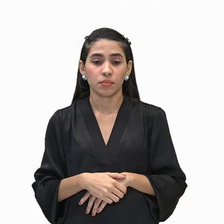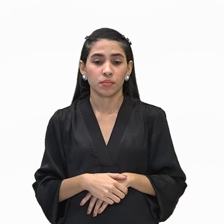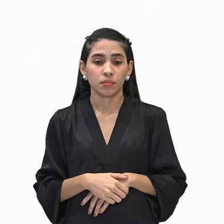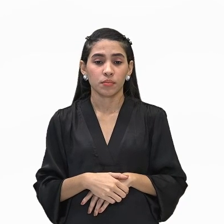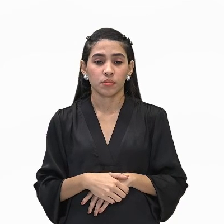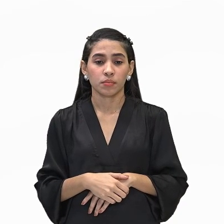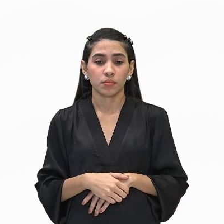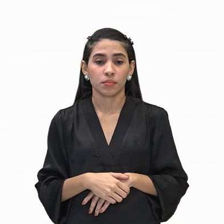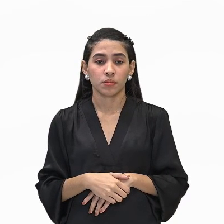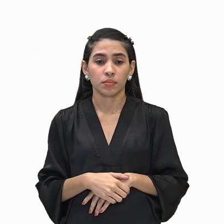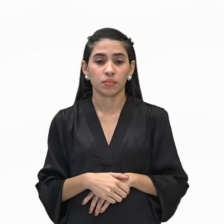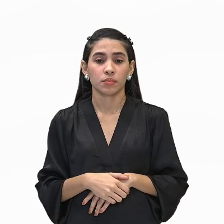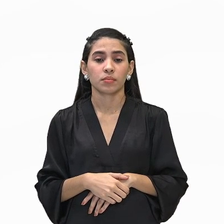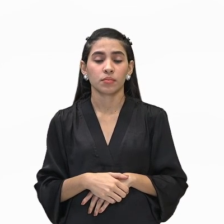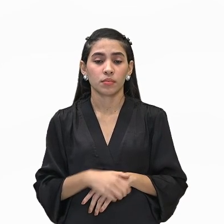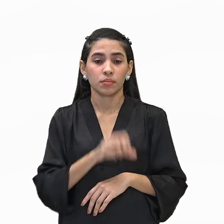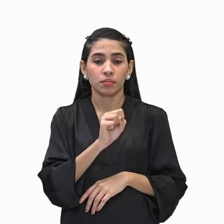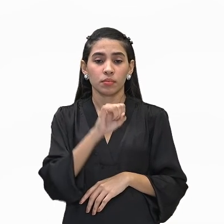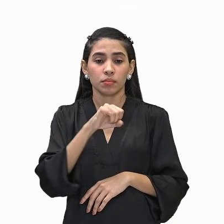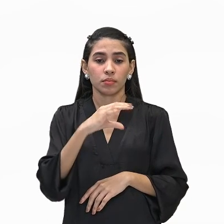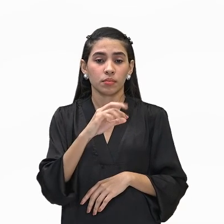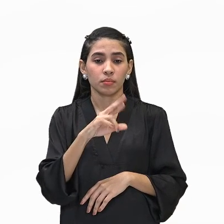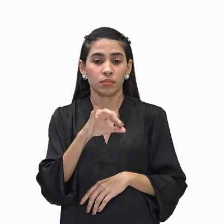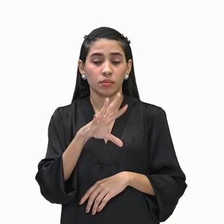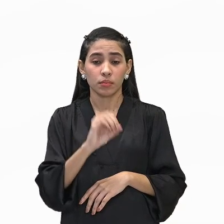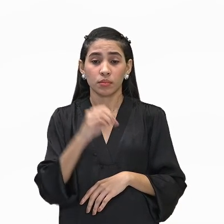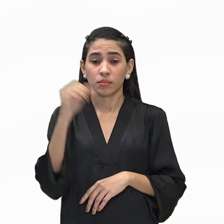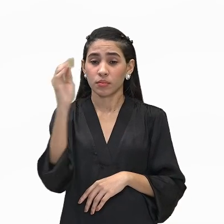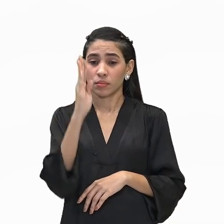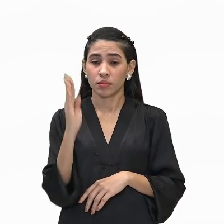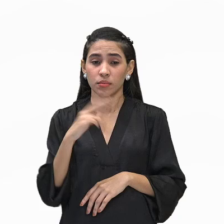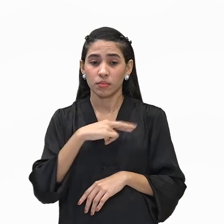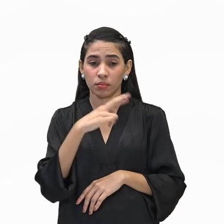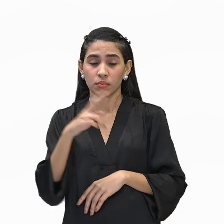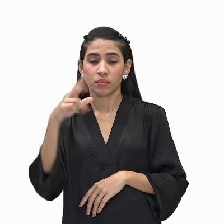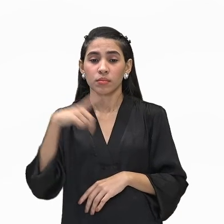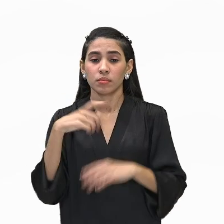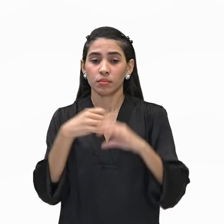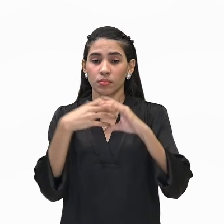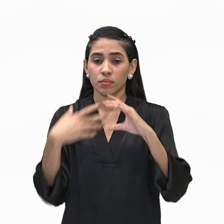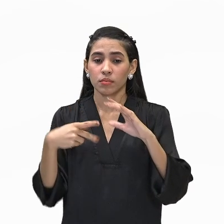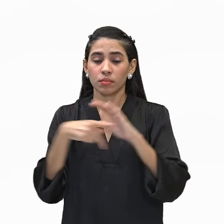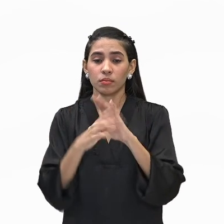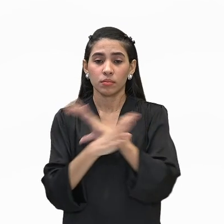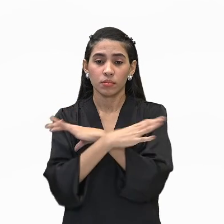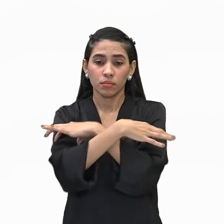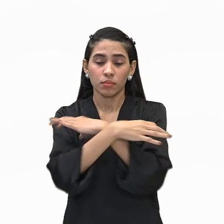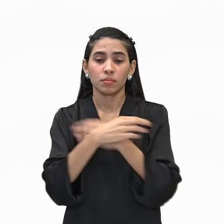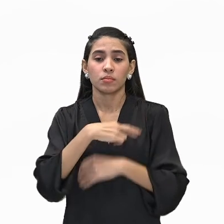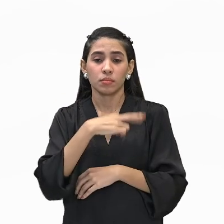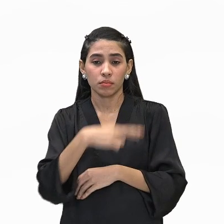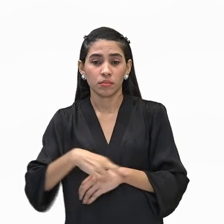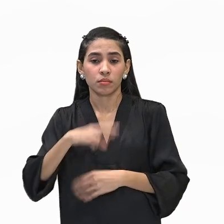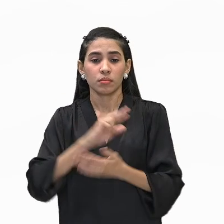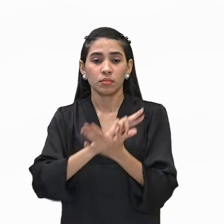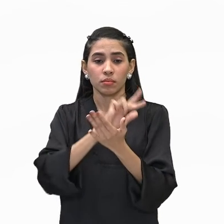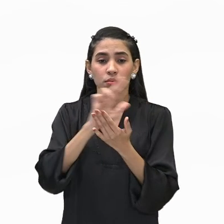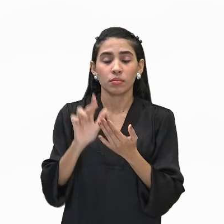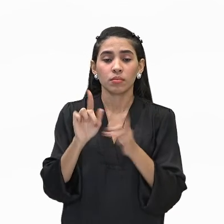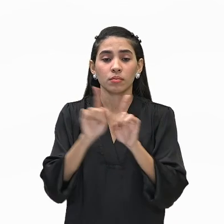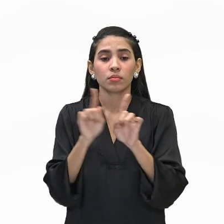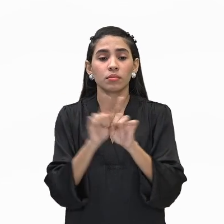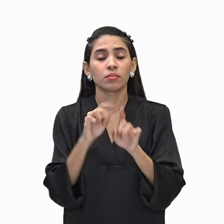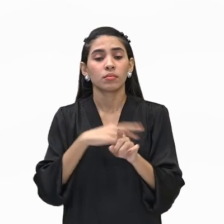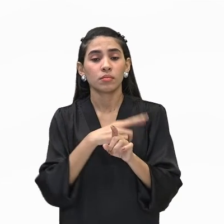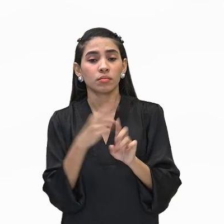Próximo. O sincretismo religioso brasileiro reúne elementos do candomblé, do cristianismo e das religiões